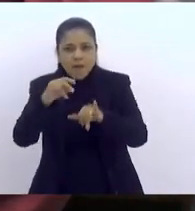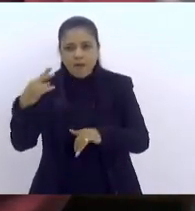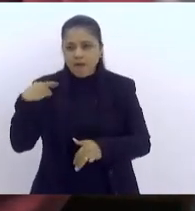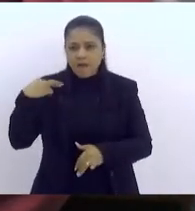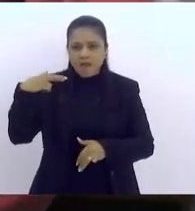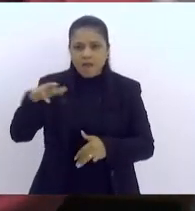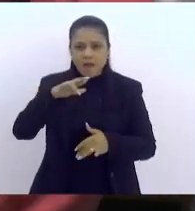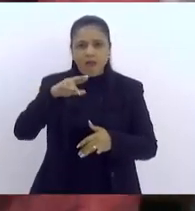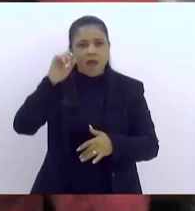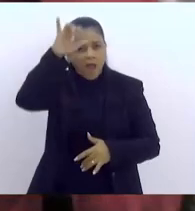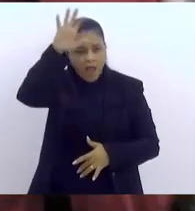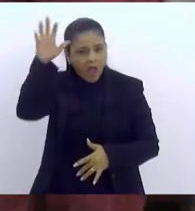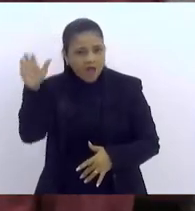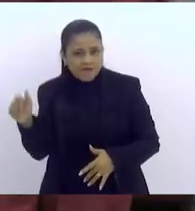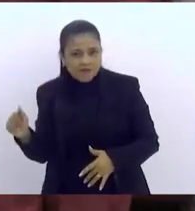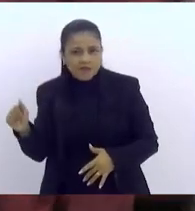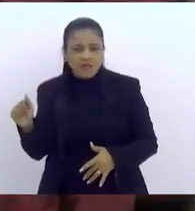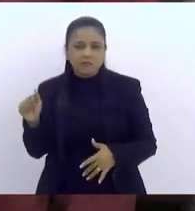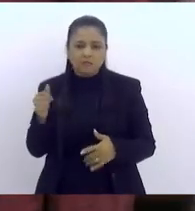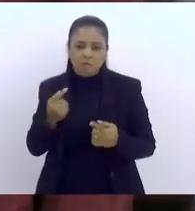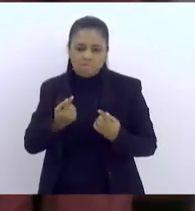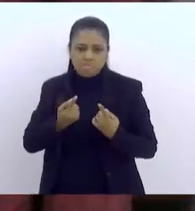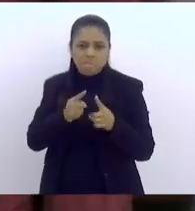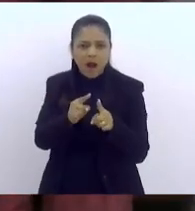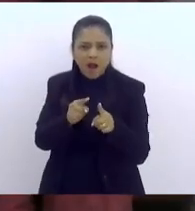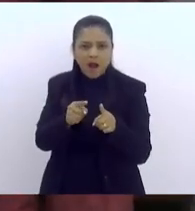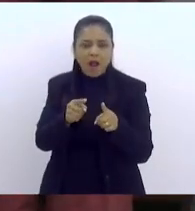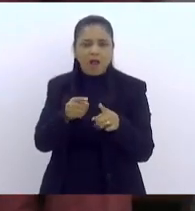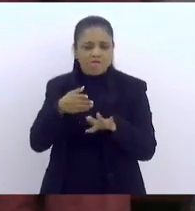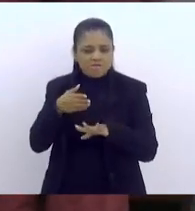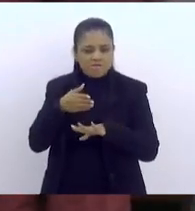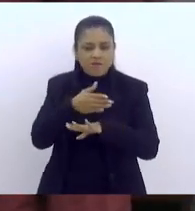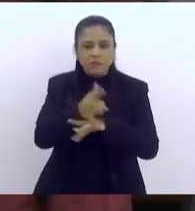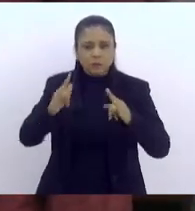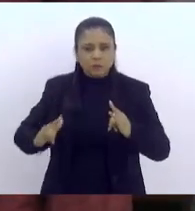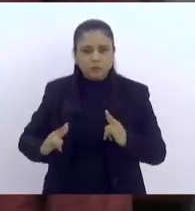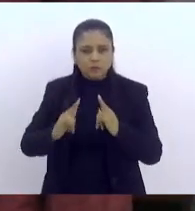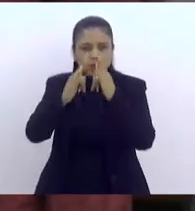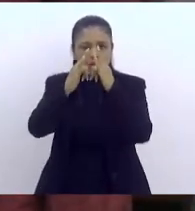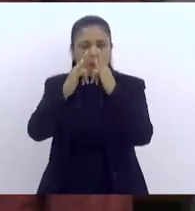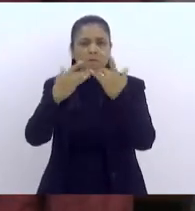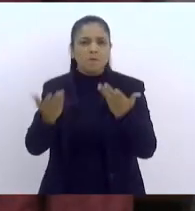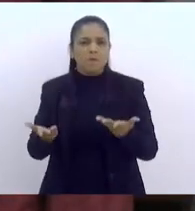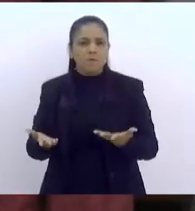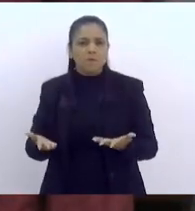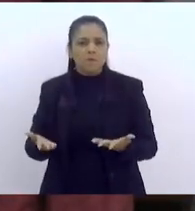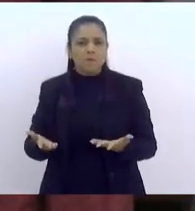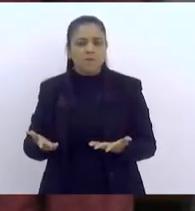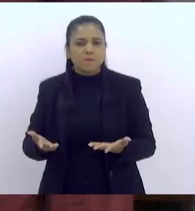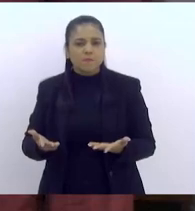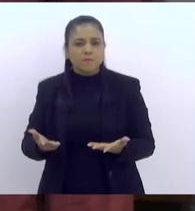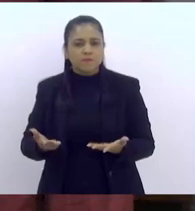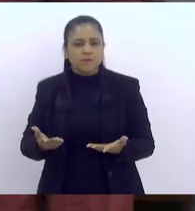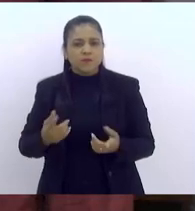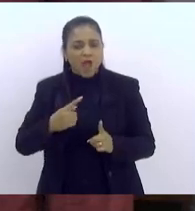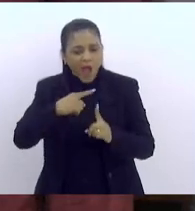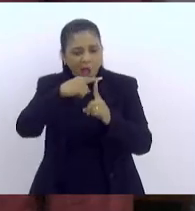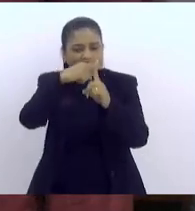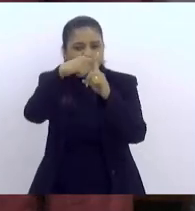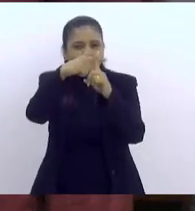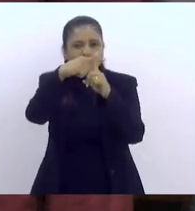matrizes africanas é errado, invasão dos seus templos, velipendiar a